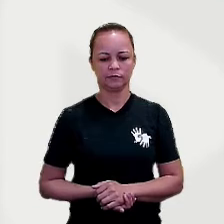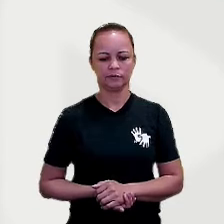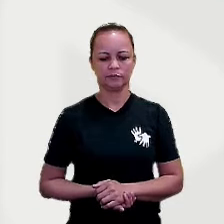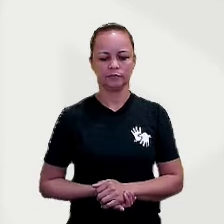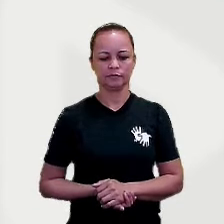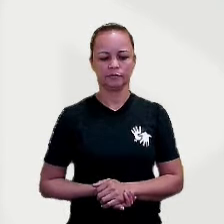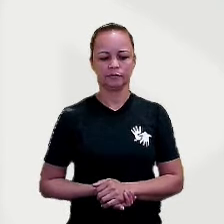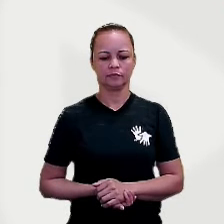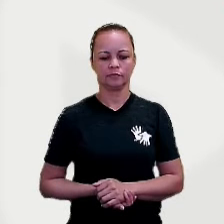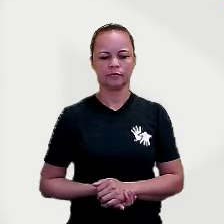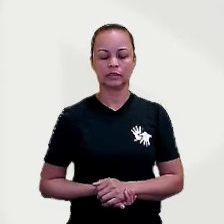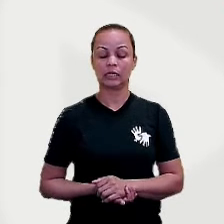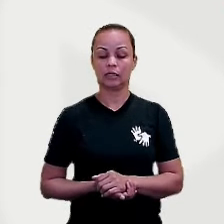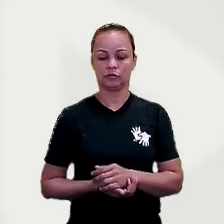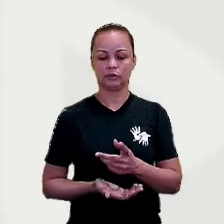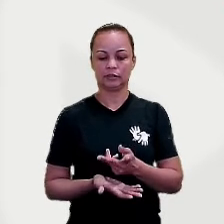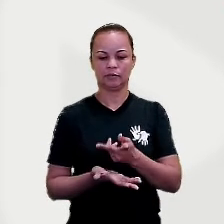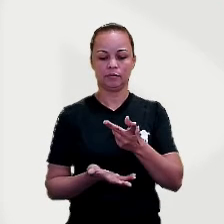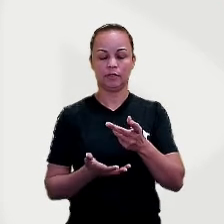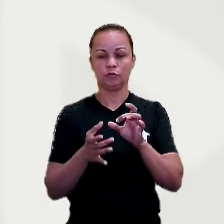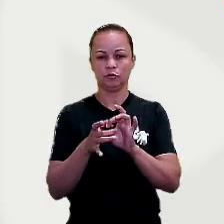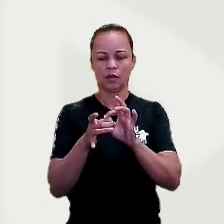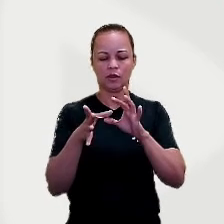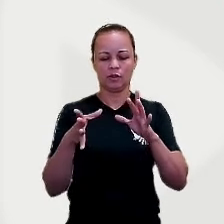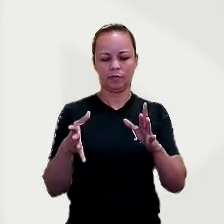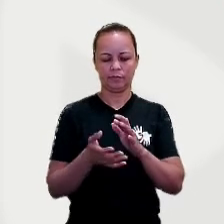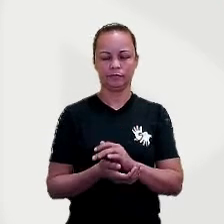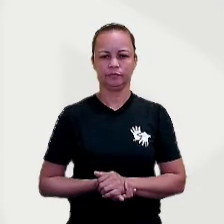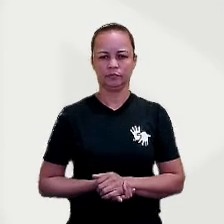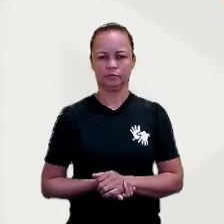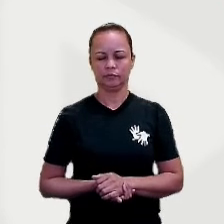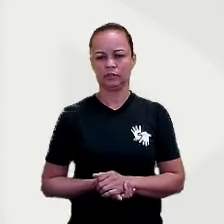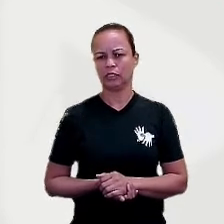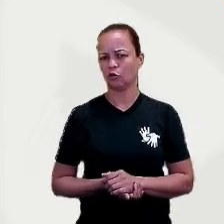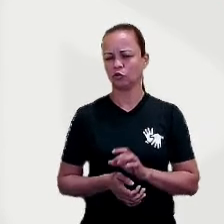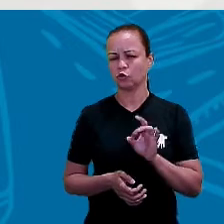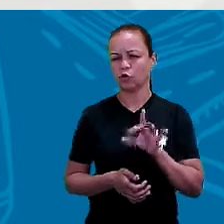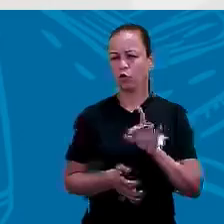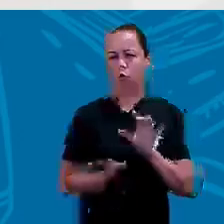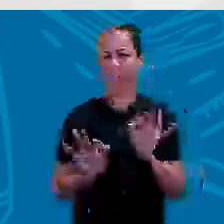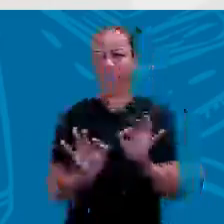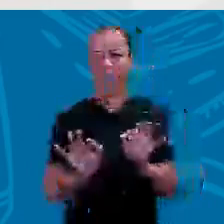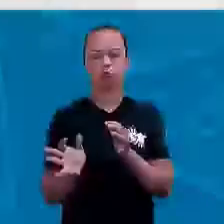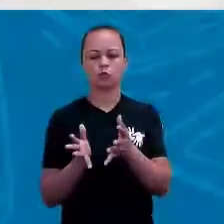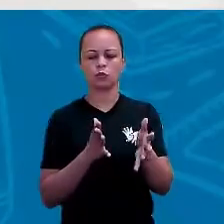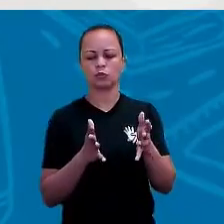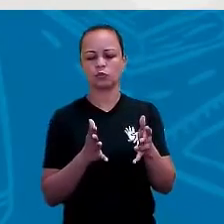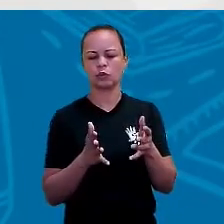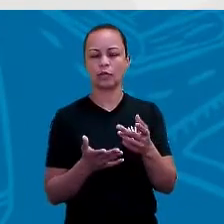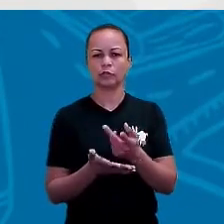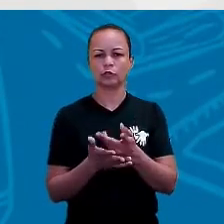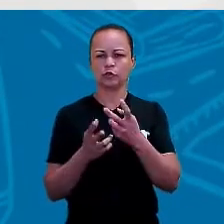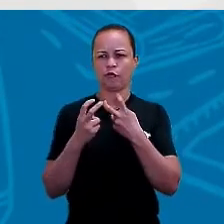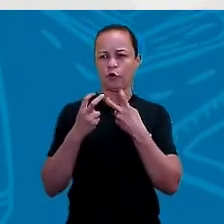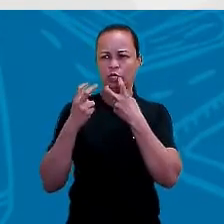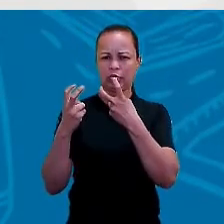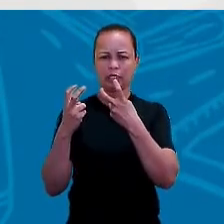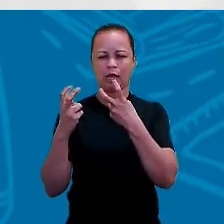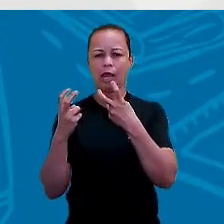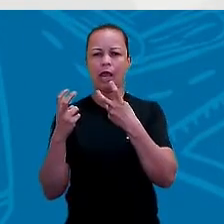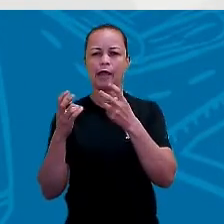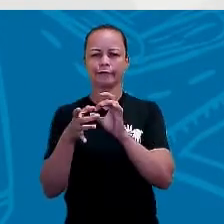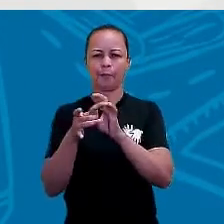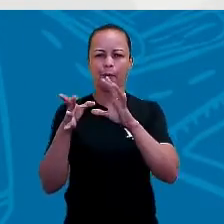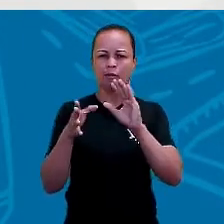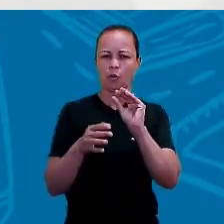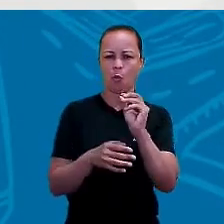Causas da independência. Como eu falei anteriormente, a independência não só foi um ato, vou ali, vou gritar independência ou morte. Não,